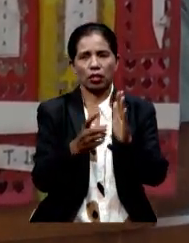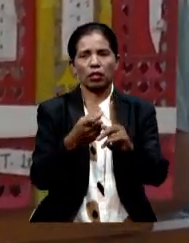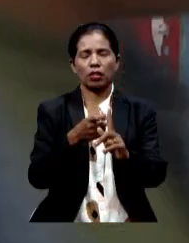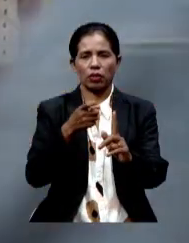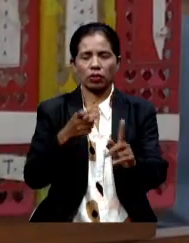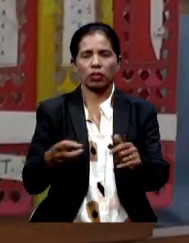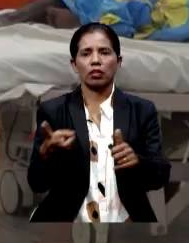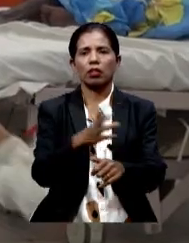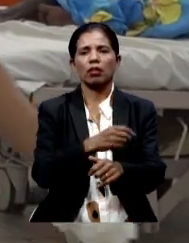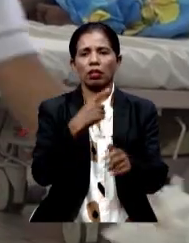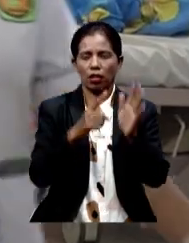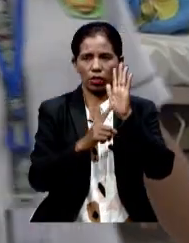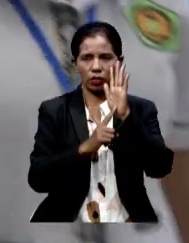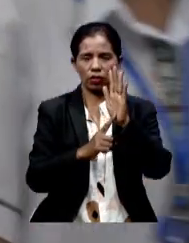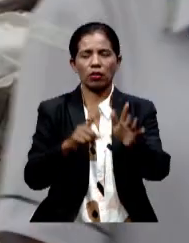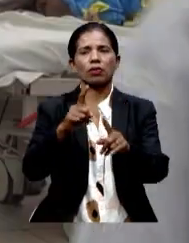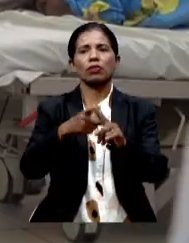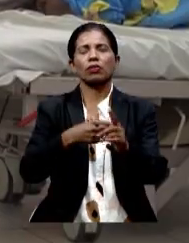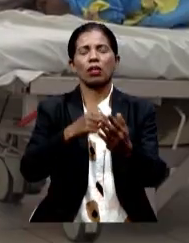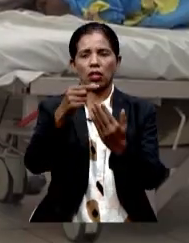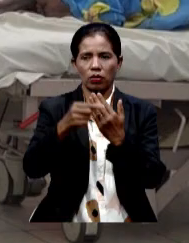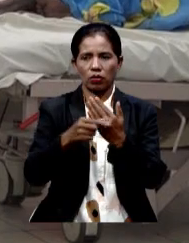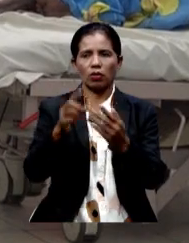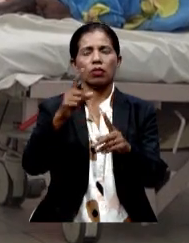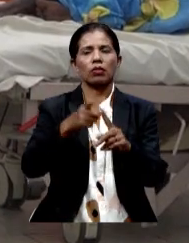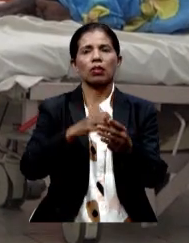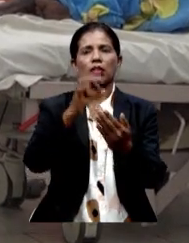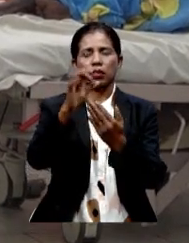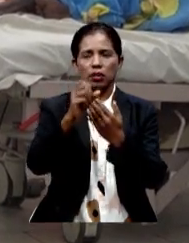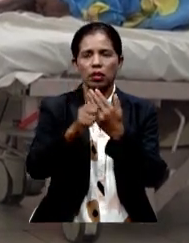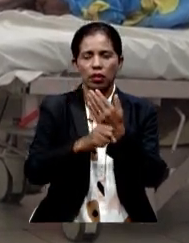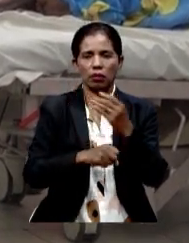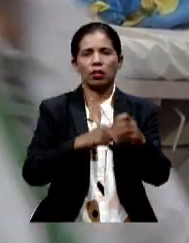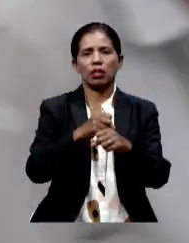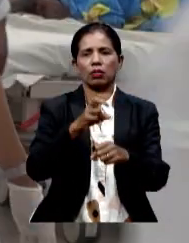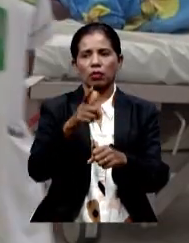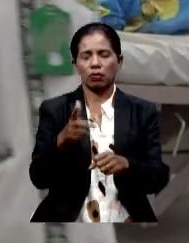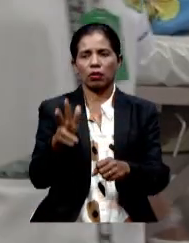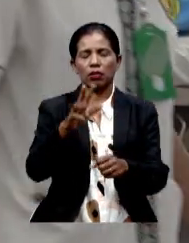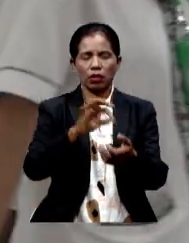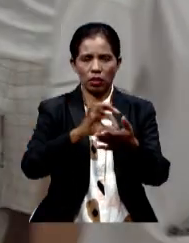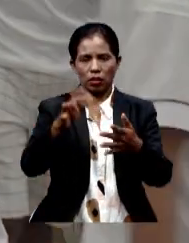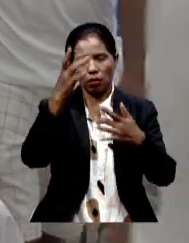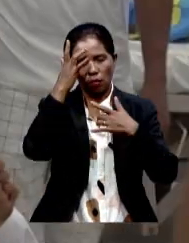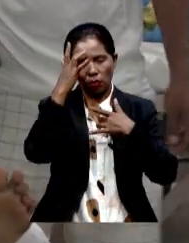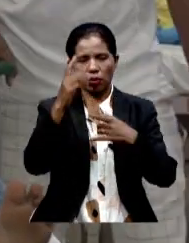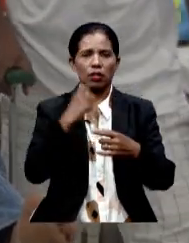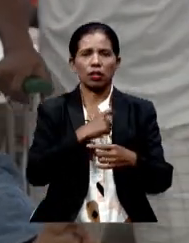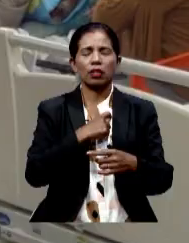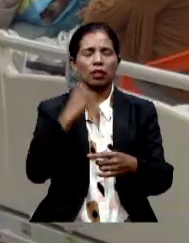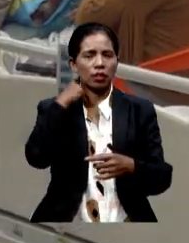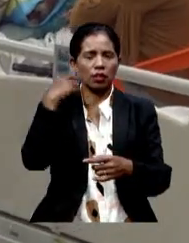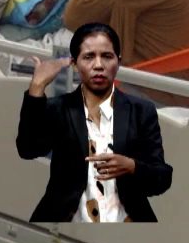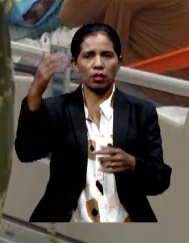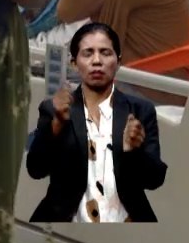saúde Vera Cruz Haturu e a fulan agosto to fulan setembro tinan rihu rua run luresin rua resista moras hipertensão basic atus